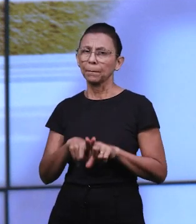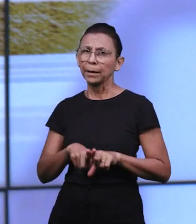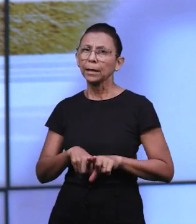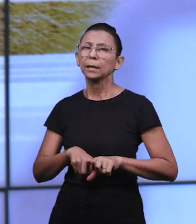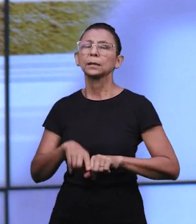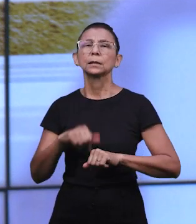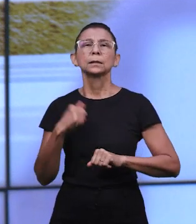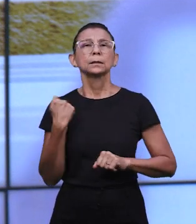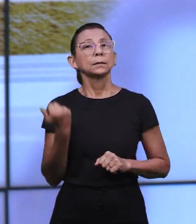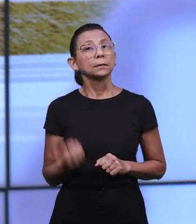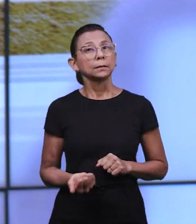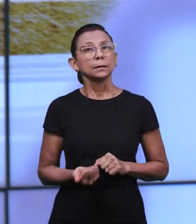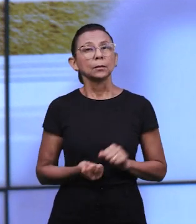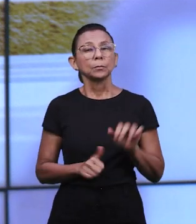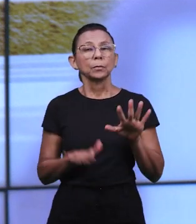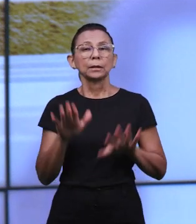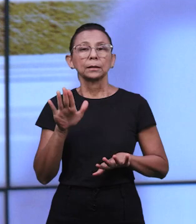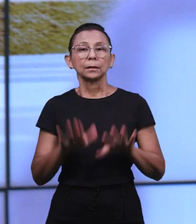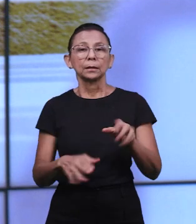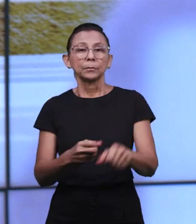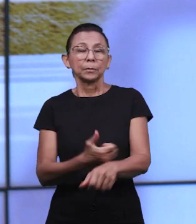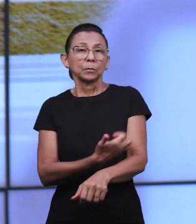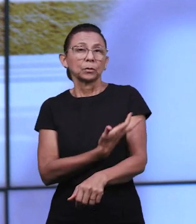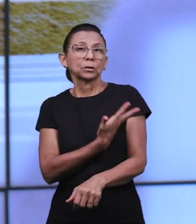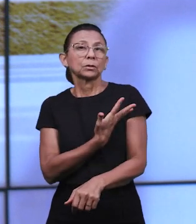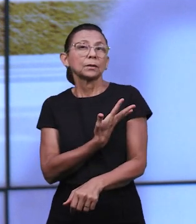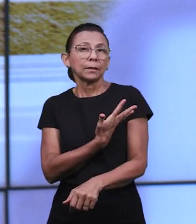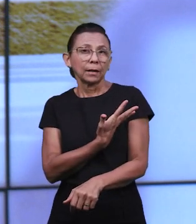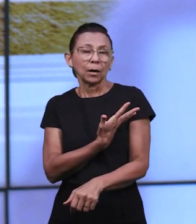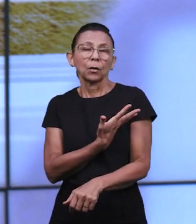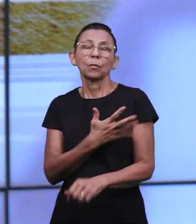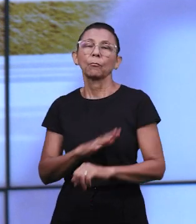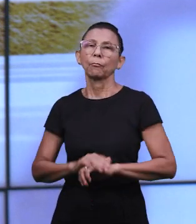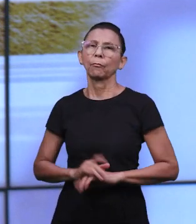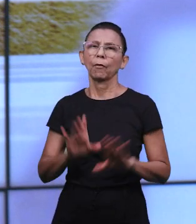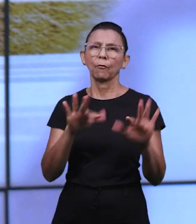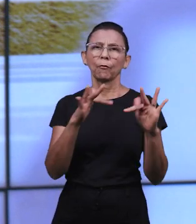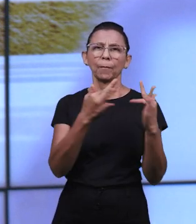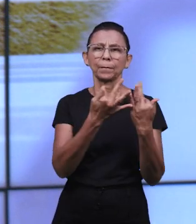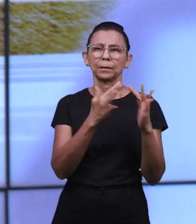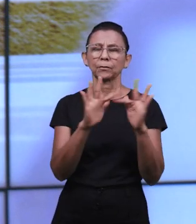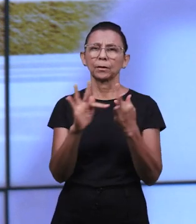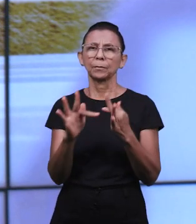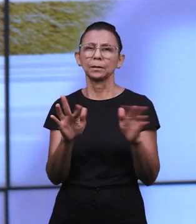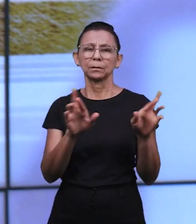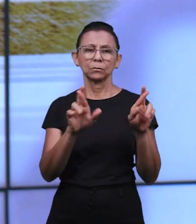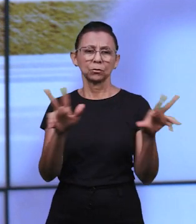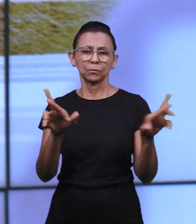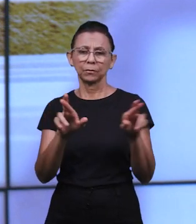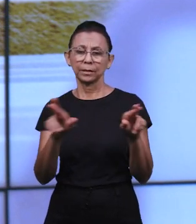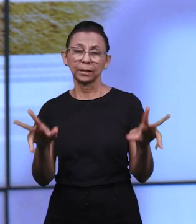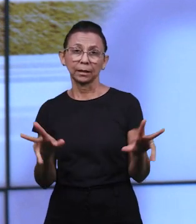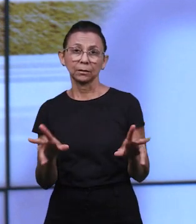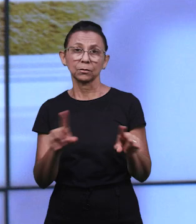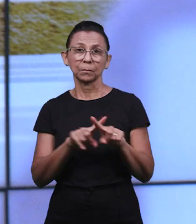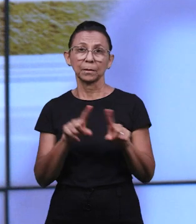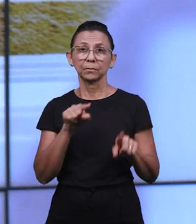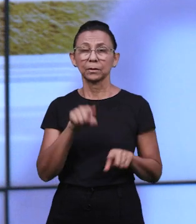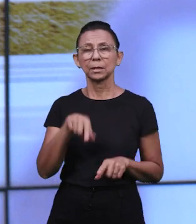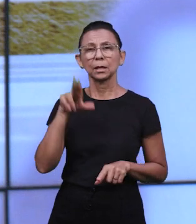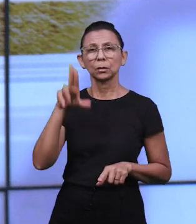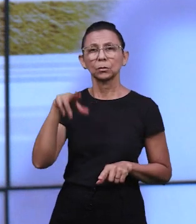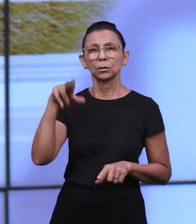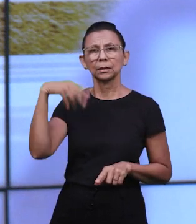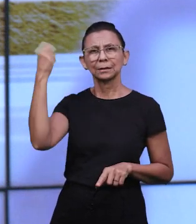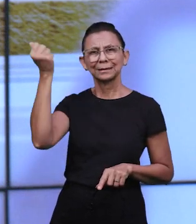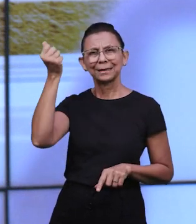receita pronta, porque cada família é única, temos a certeza de que você nunca se arrependerá de tornar